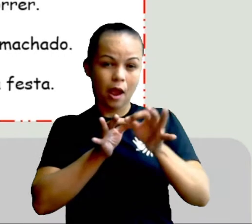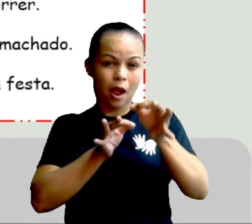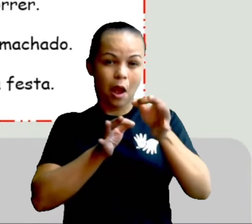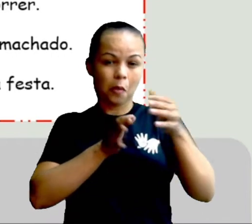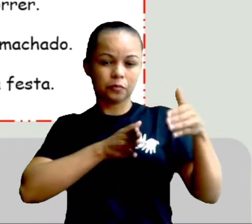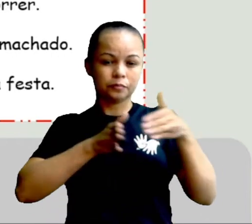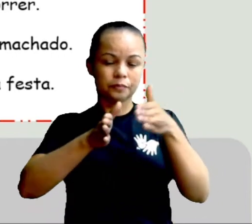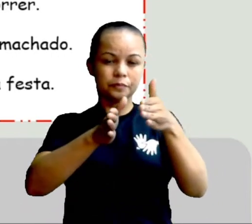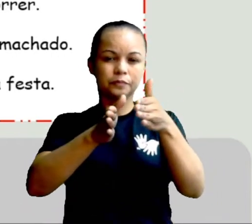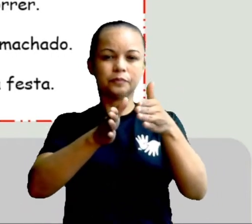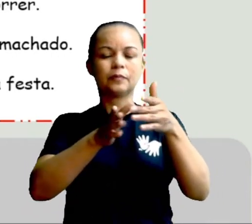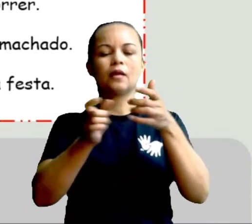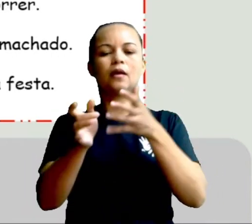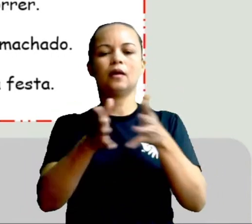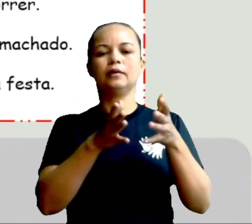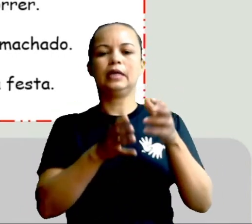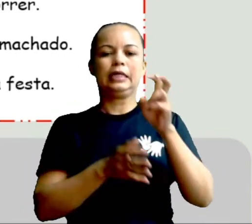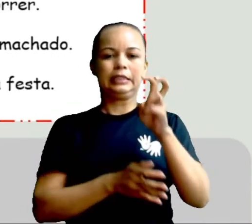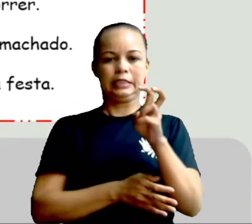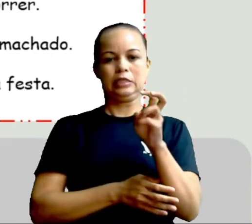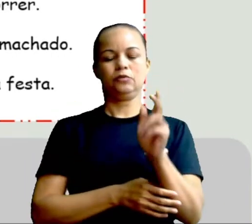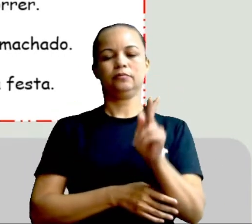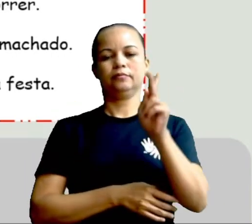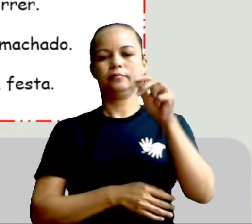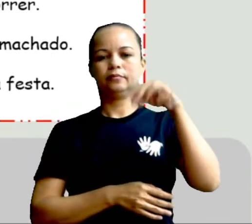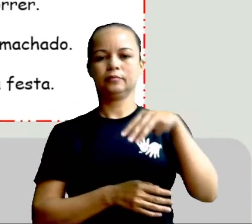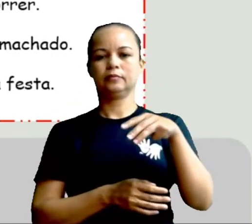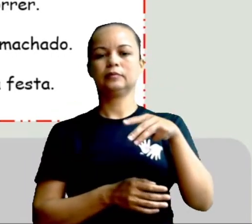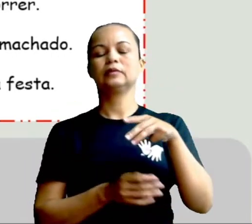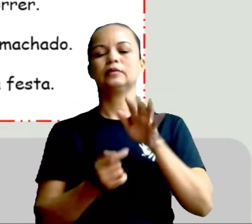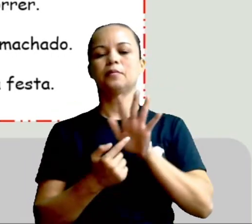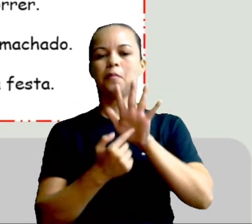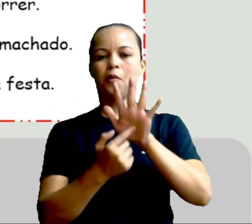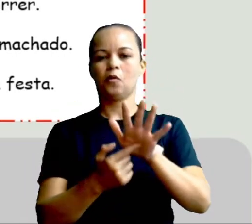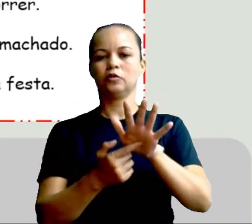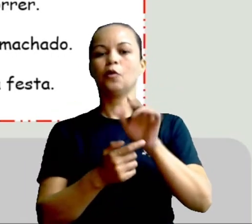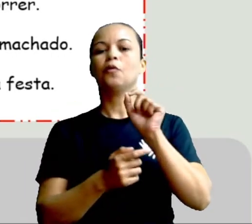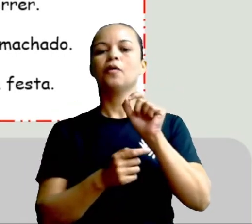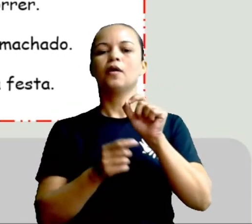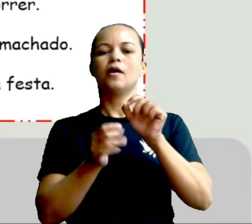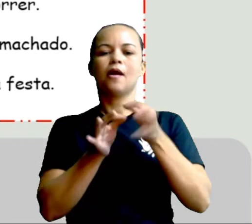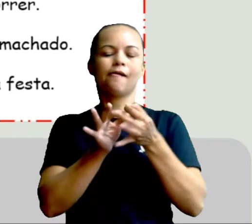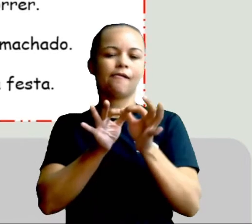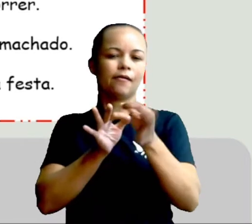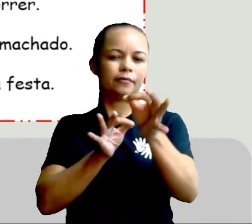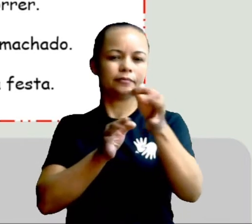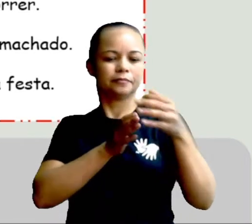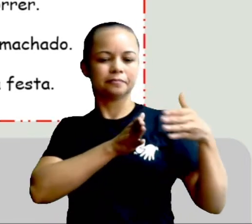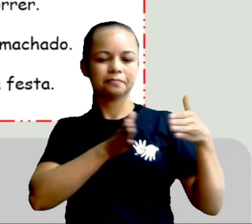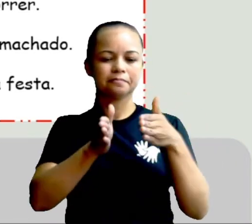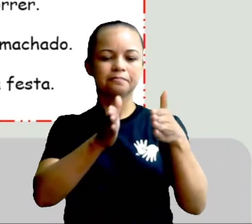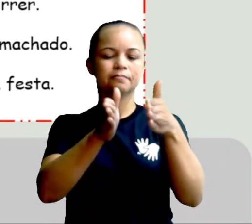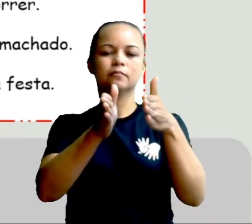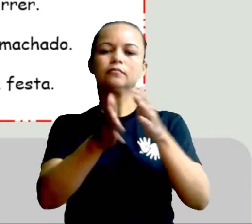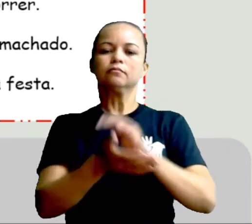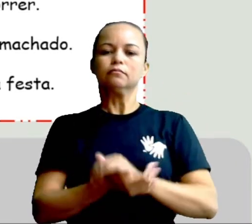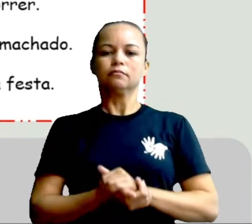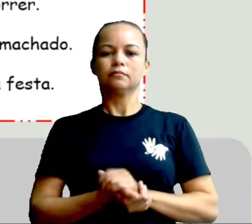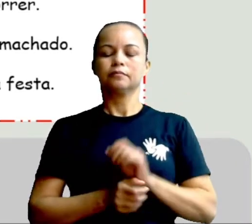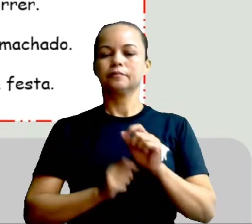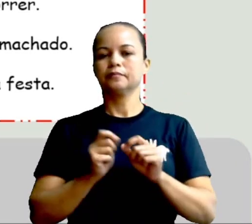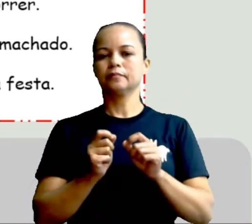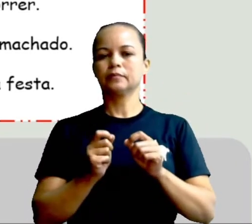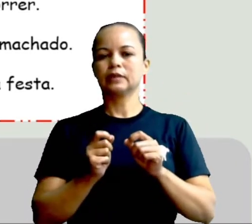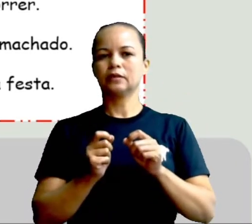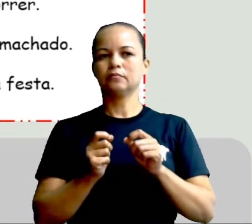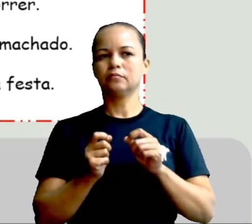A é uma preposição indicando que a 5 quilômetros, né? Indicando aí a distância, passa uma estrada.